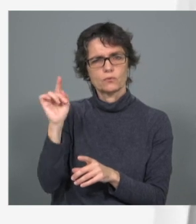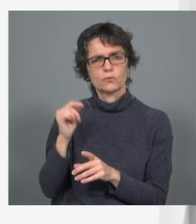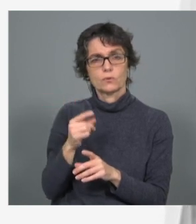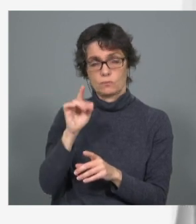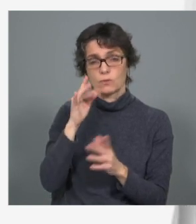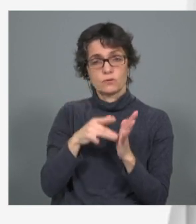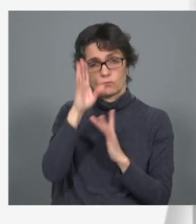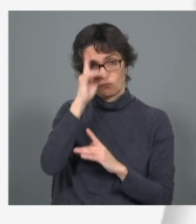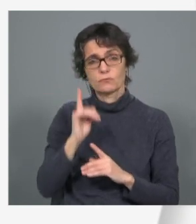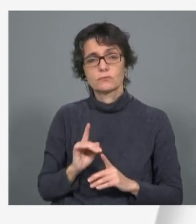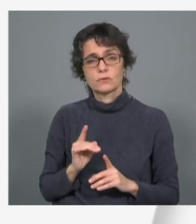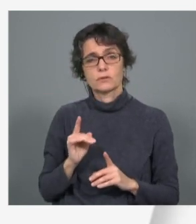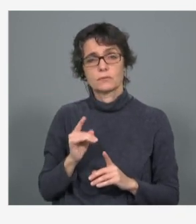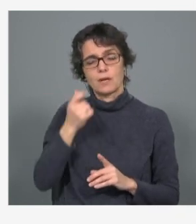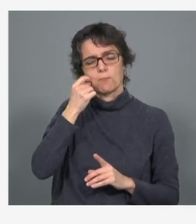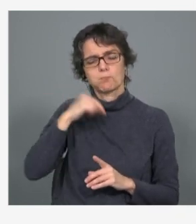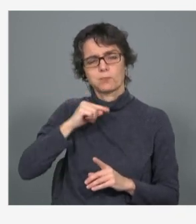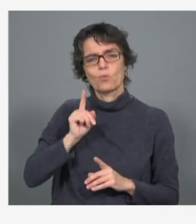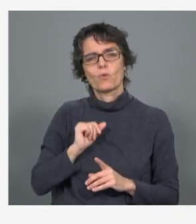sabia o que há no homem.